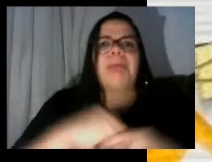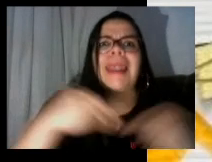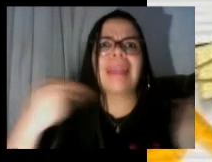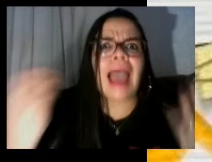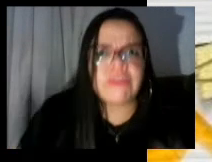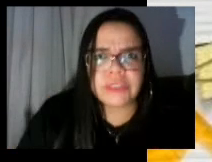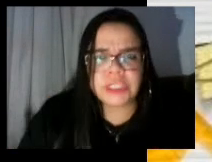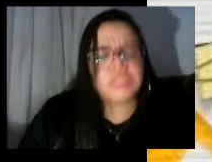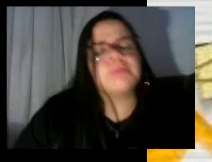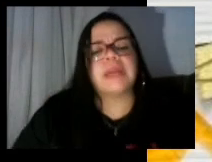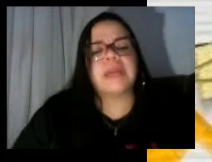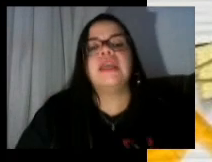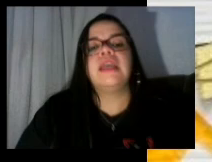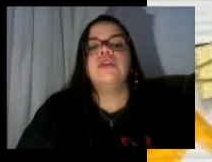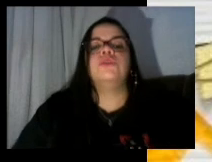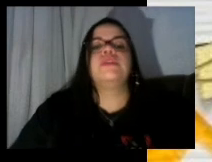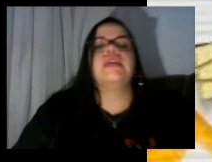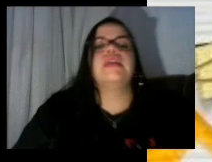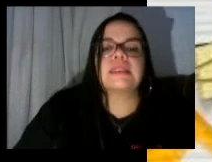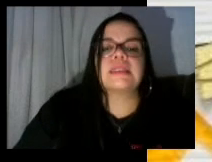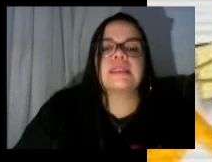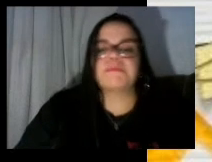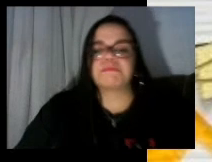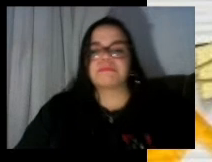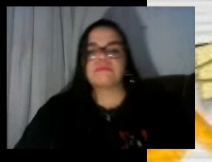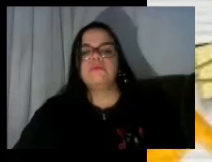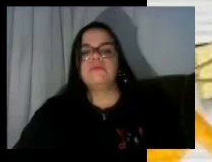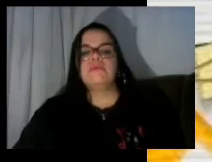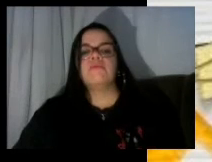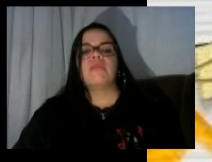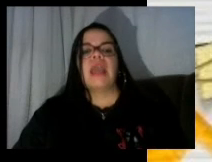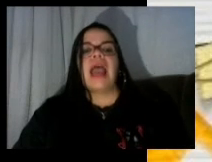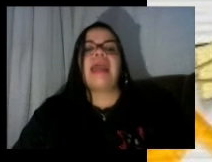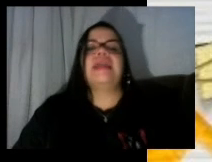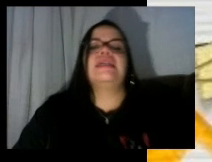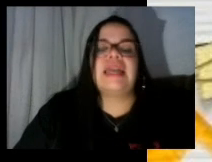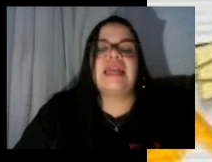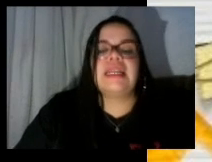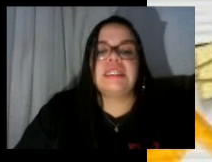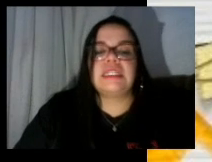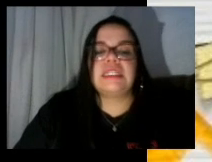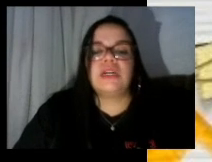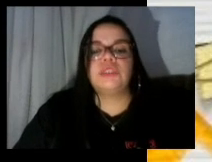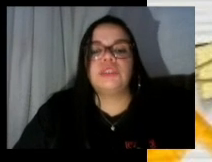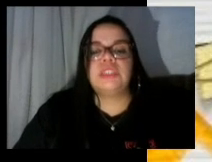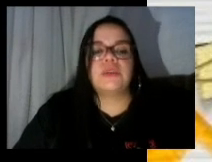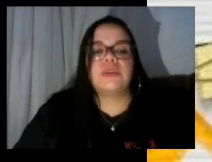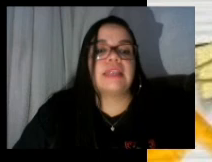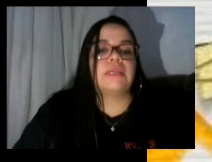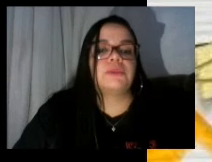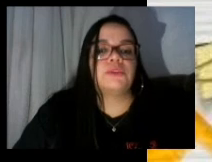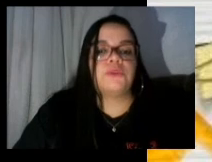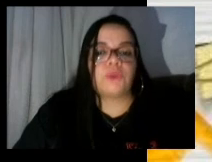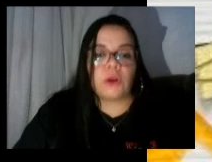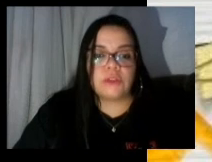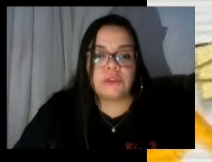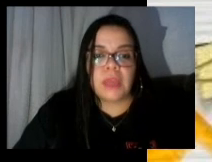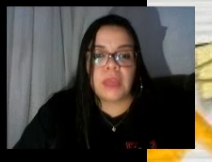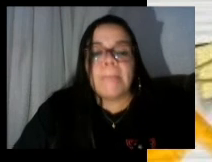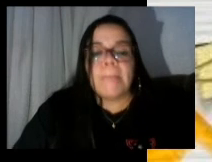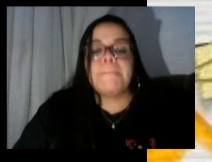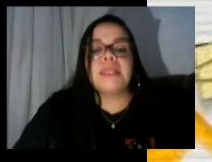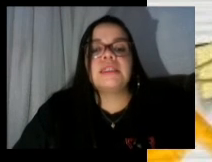ingredientes, palavras também. Tudo isso é herança. A herança da religião dos negros ainda é muito